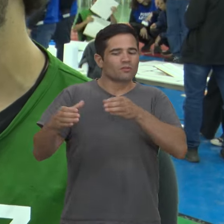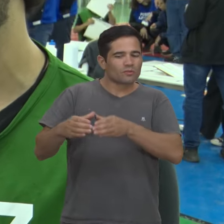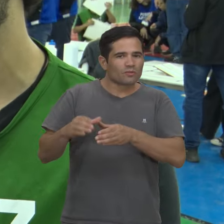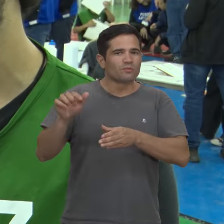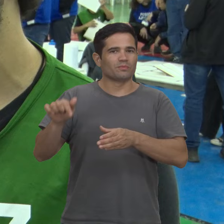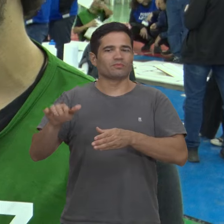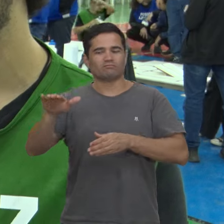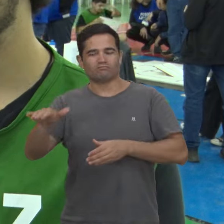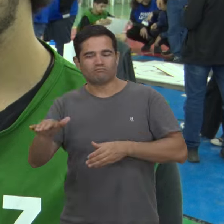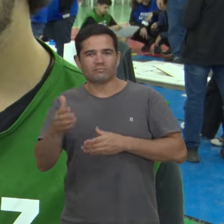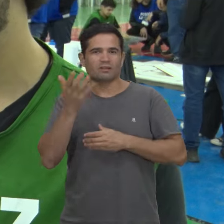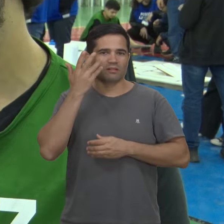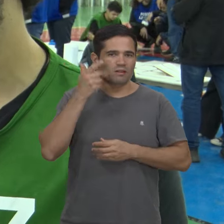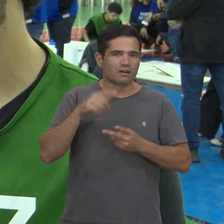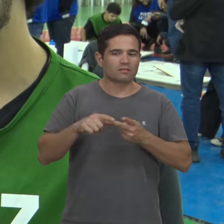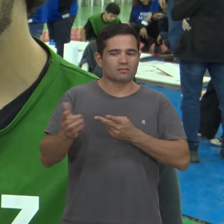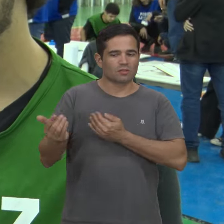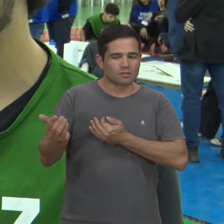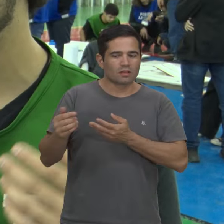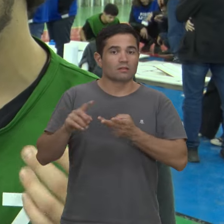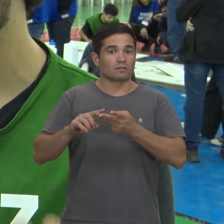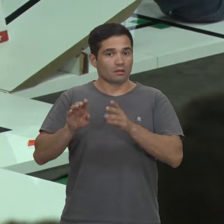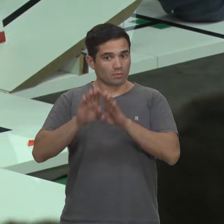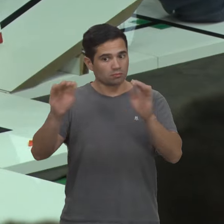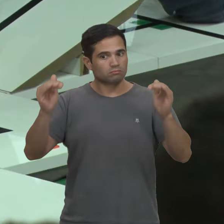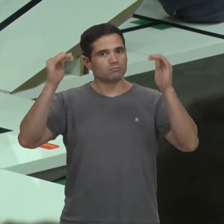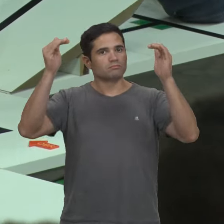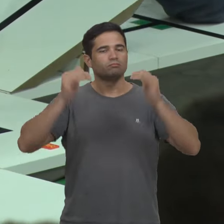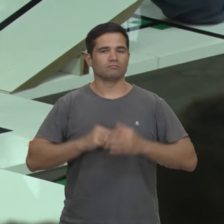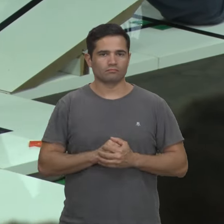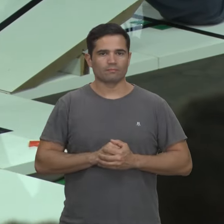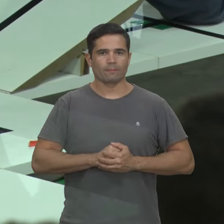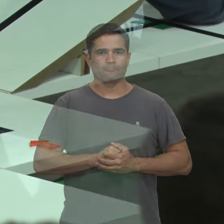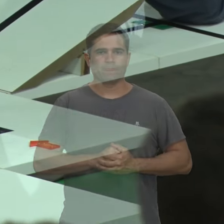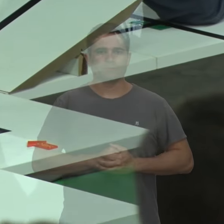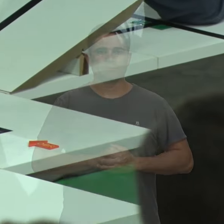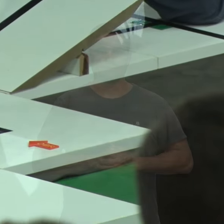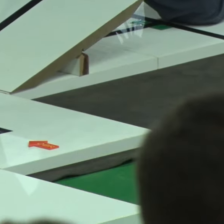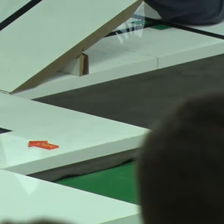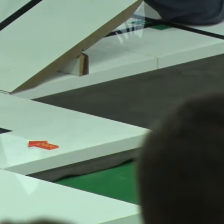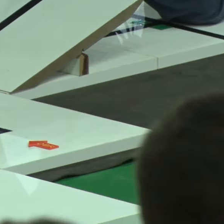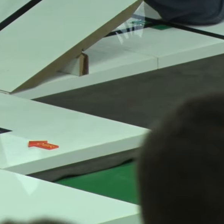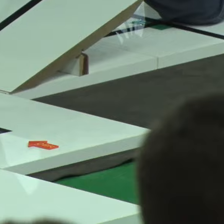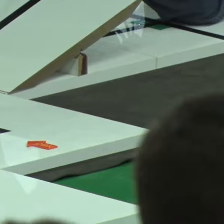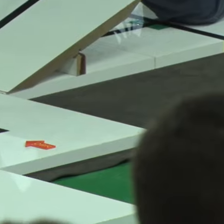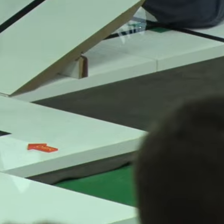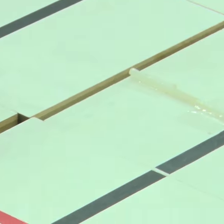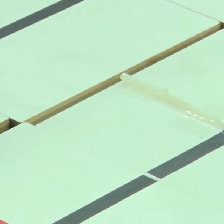pequenininho, do nível 0, o pessoal de nível 1 e 2, que é um pessoal mais avançado, que está buscando a vaga na nacional.